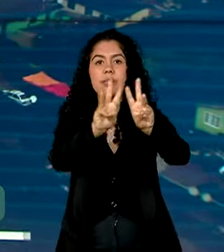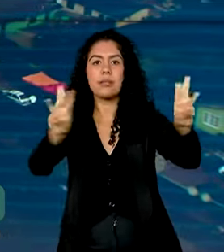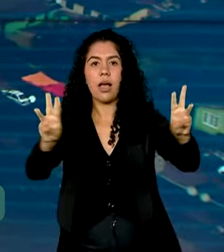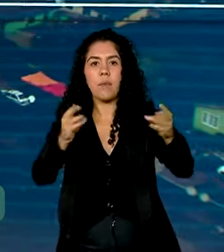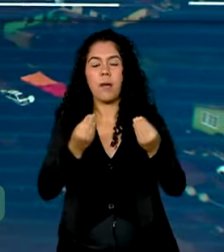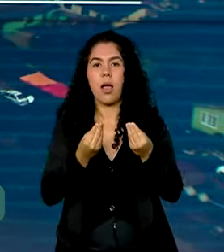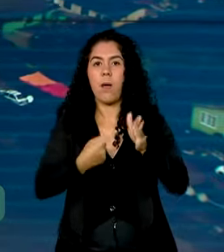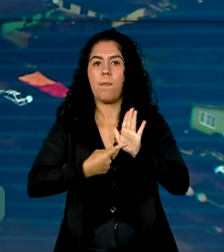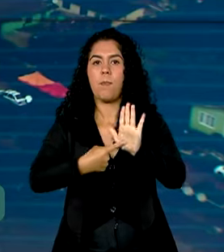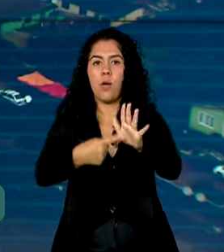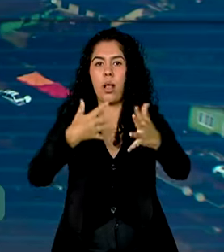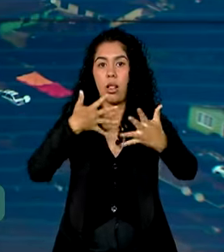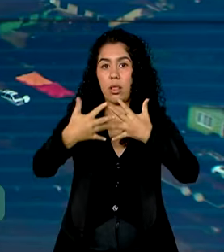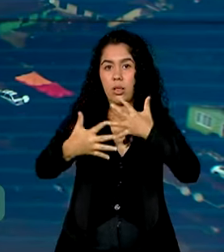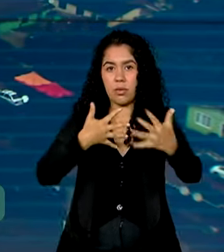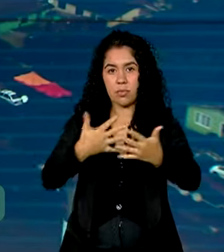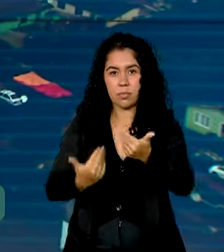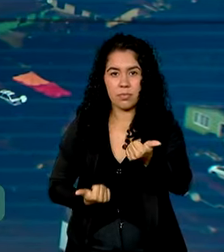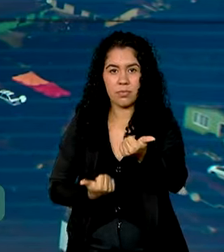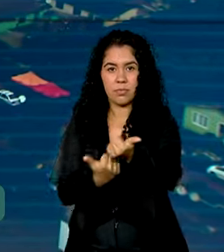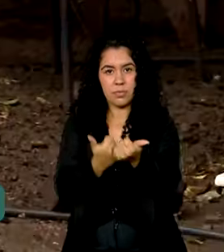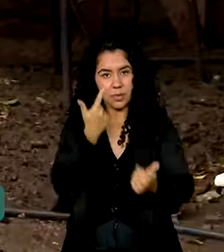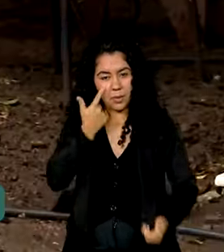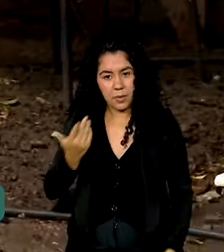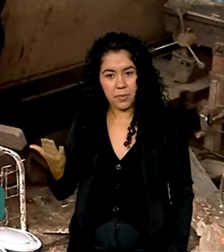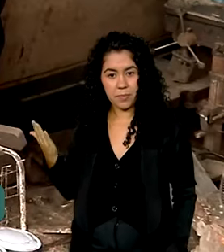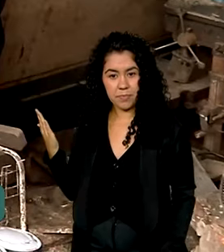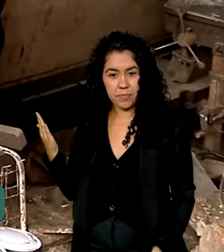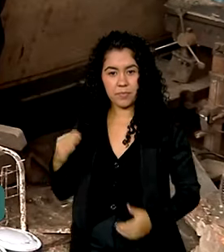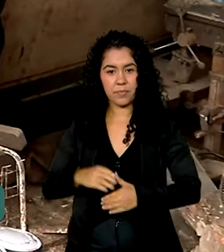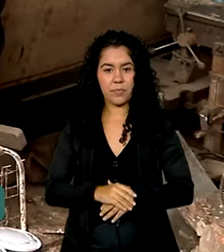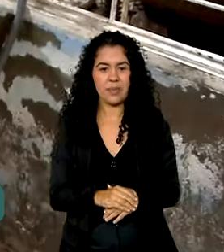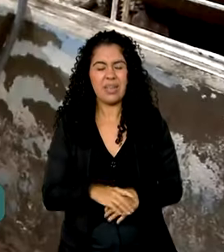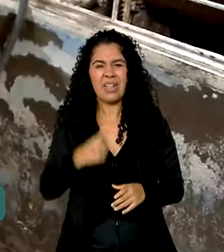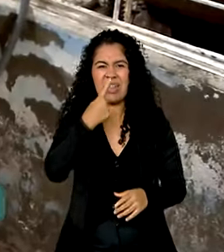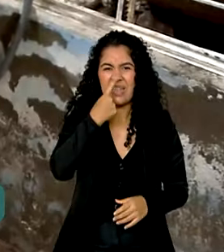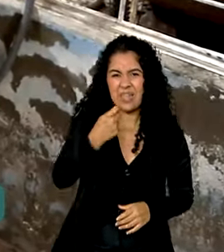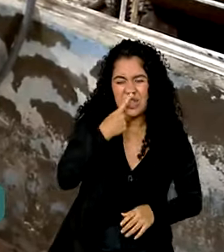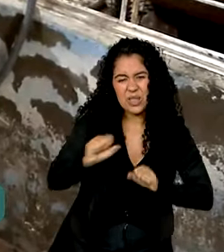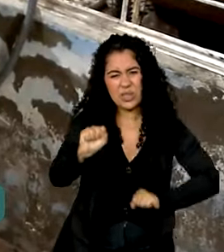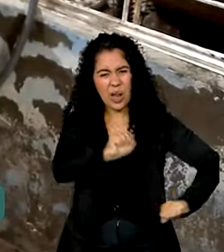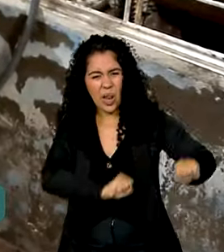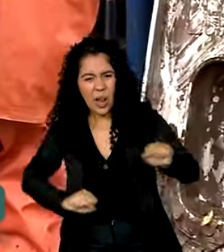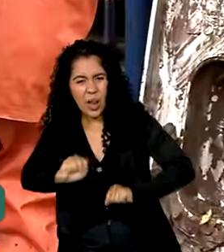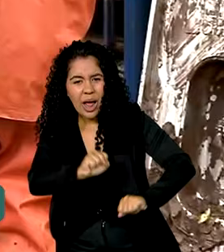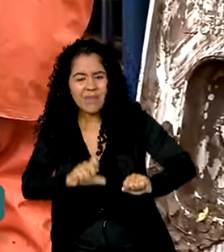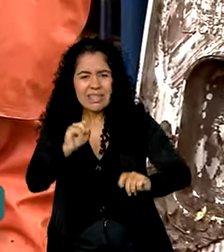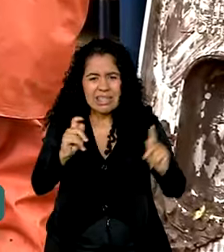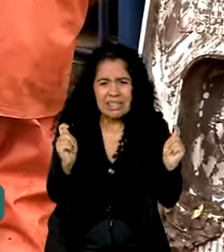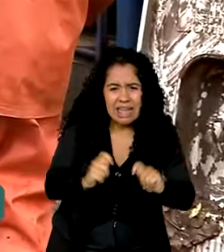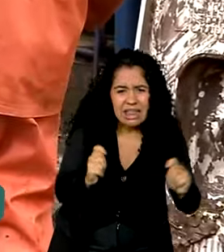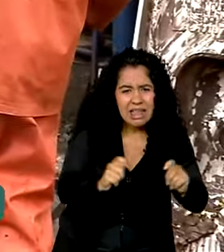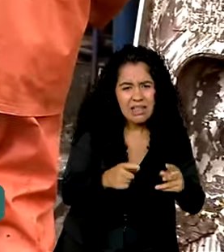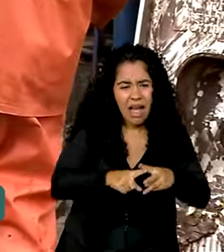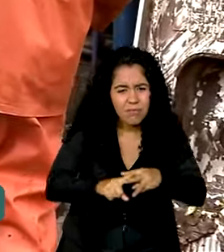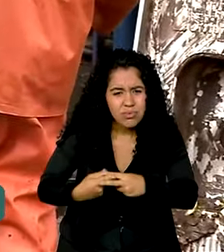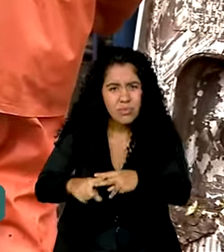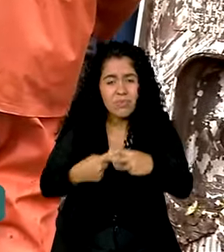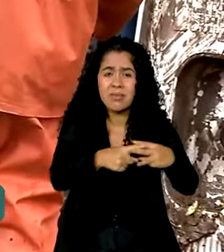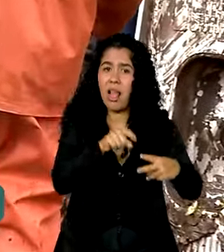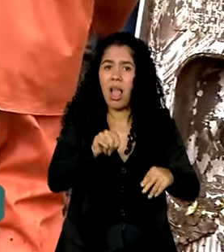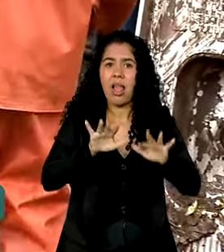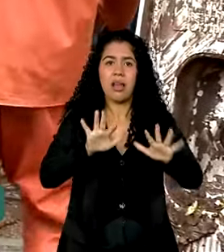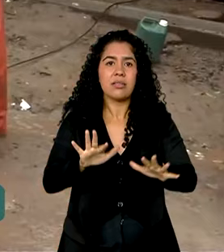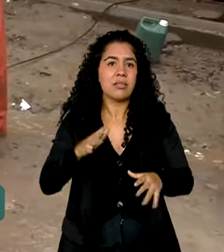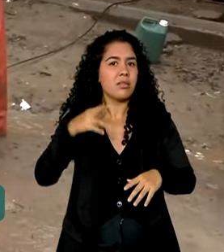as medidas de ajuda ao Rio Grande do Sul. Lava, tira lixo, recupera o que é possível. Tem sido assim a rotina da Carla,